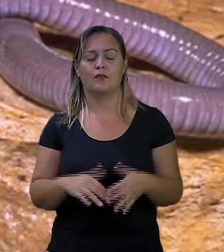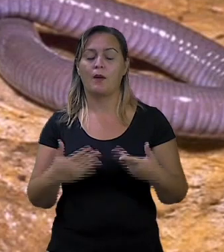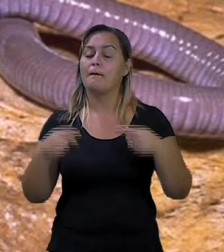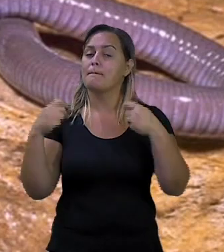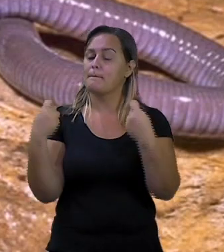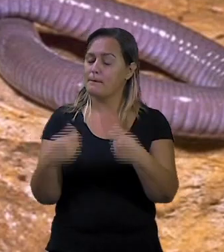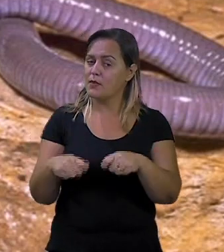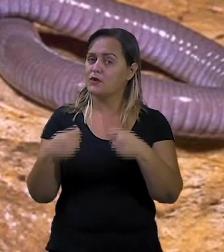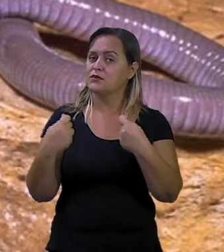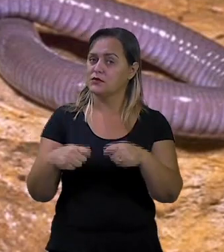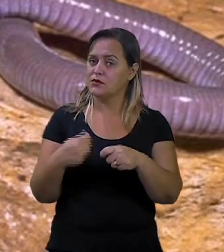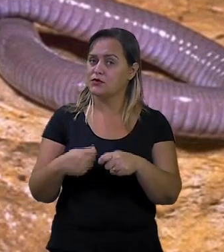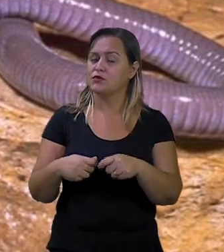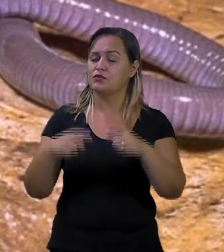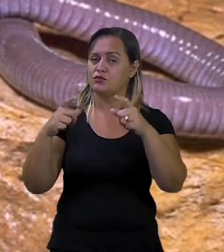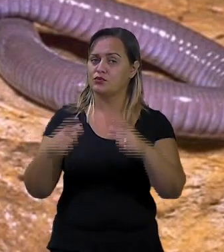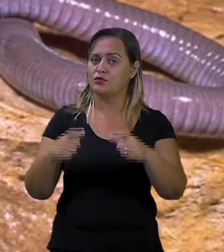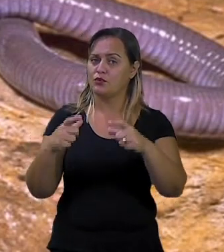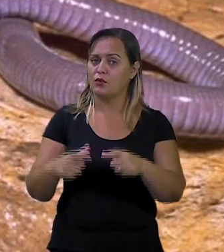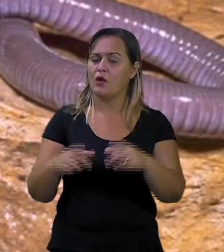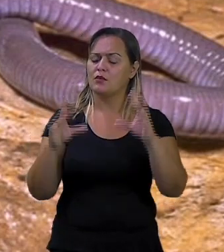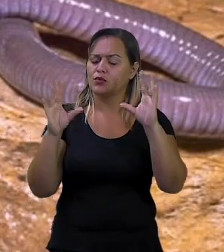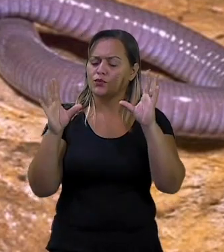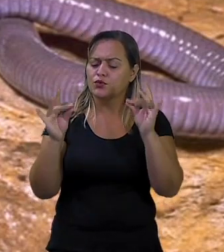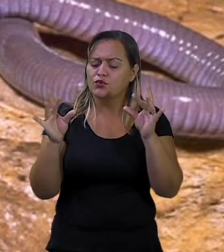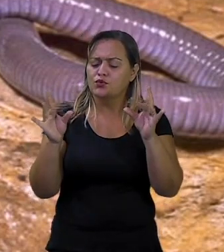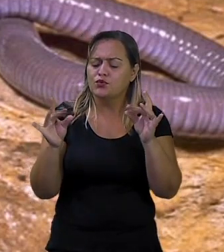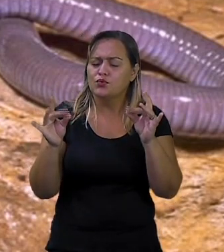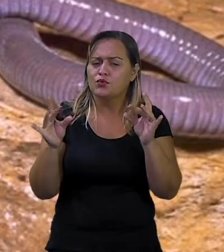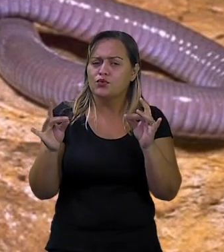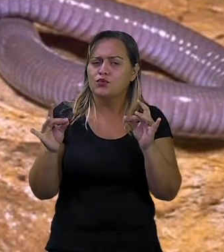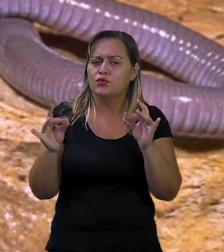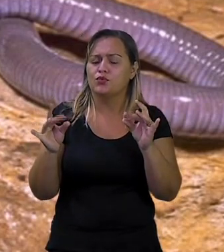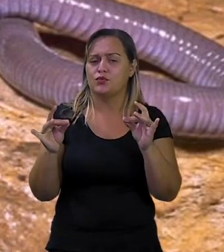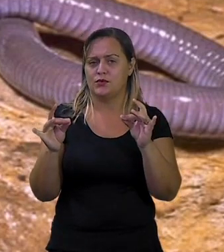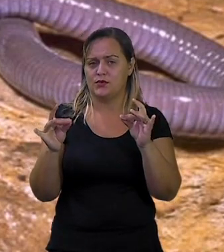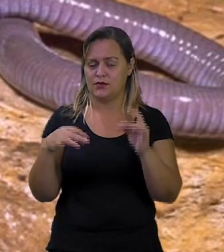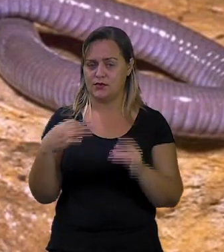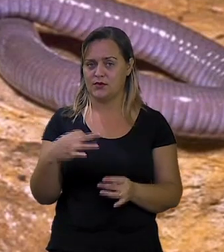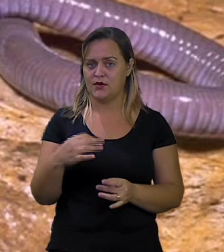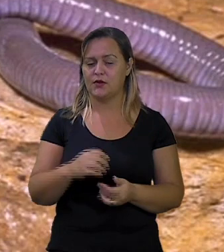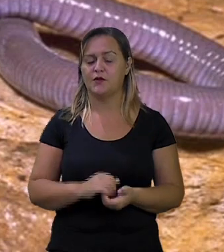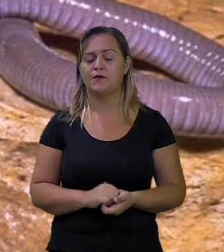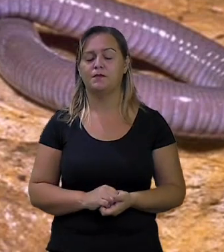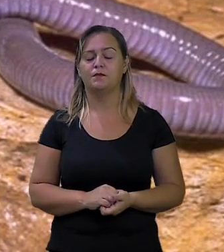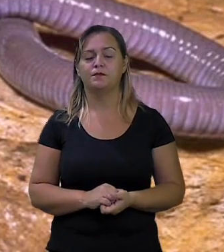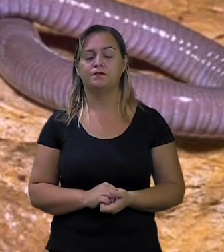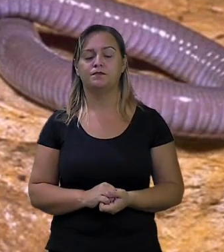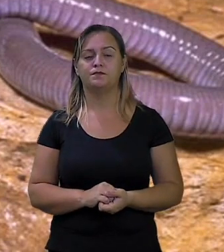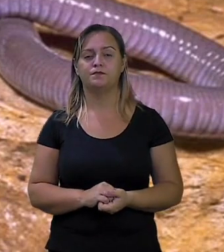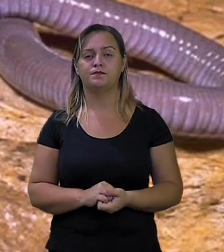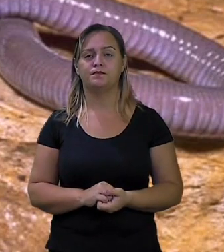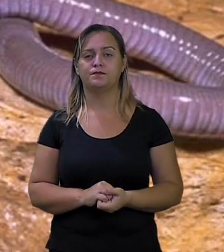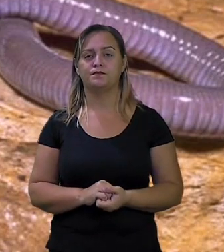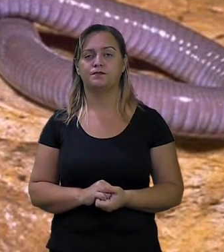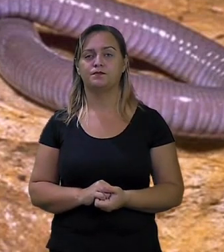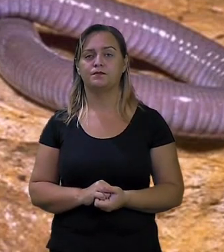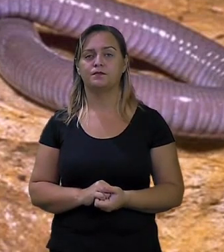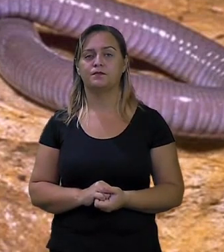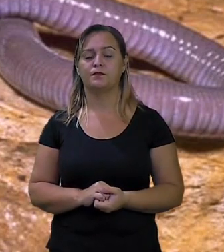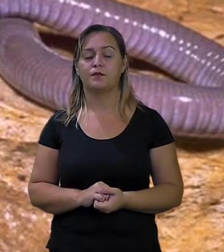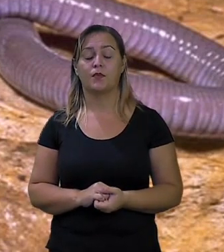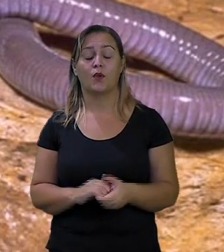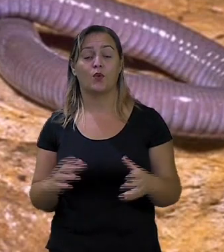precisa de um ambiente úmido o grupo e nós temos